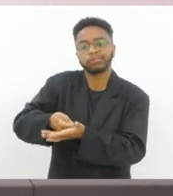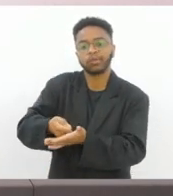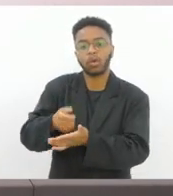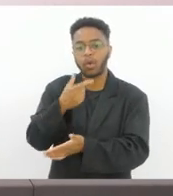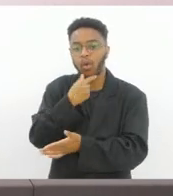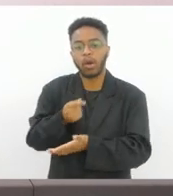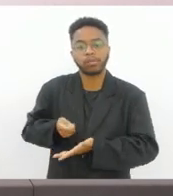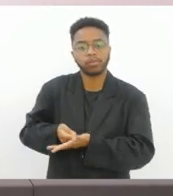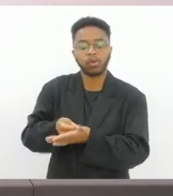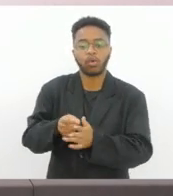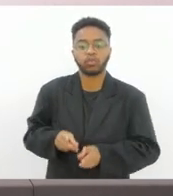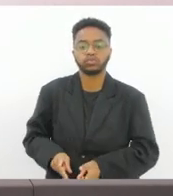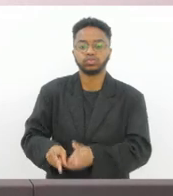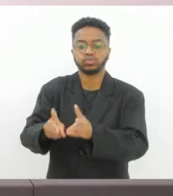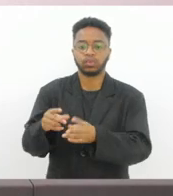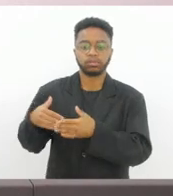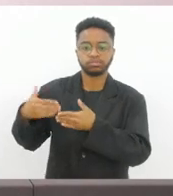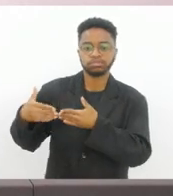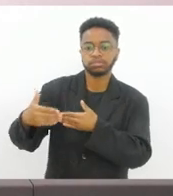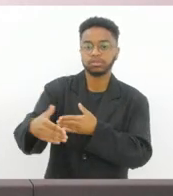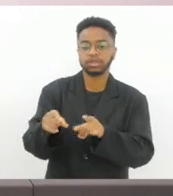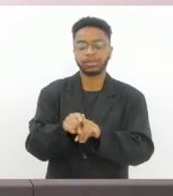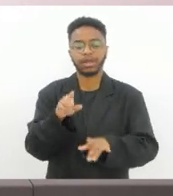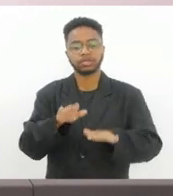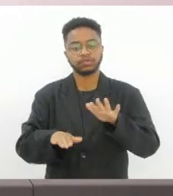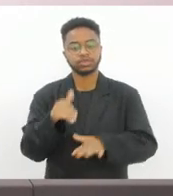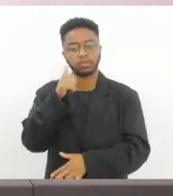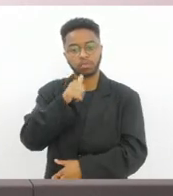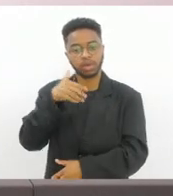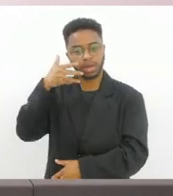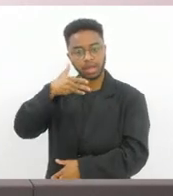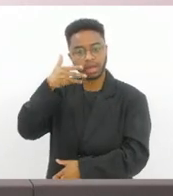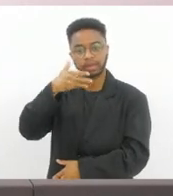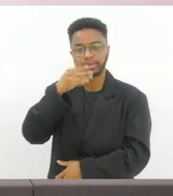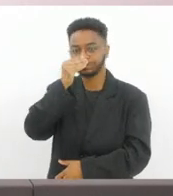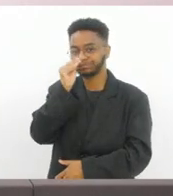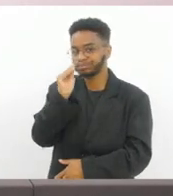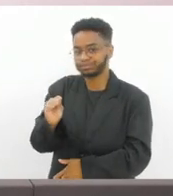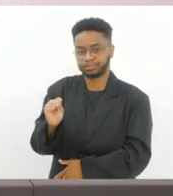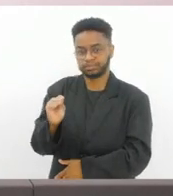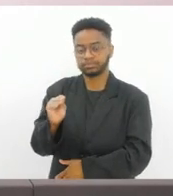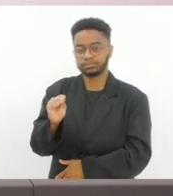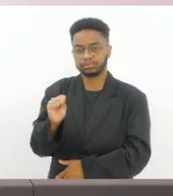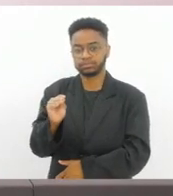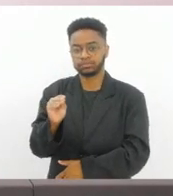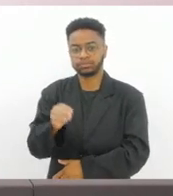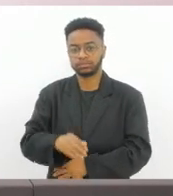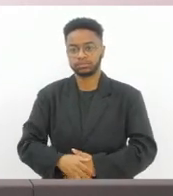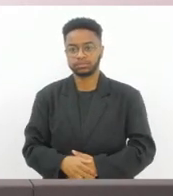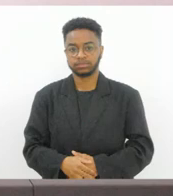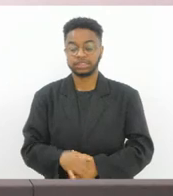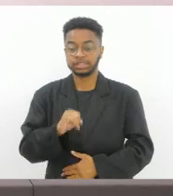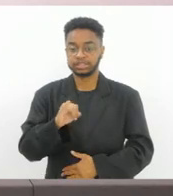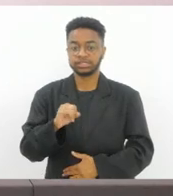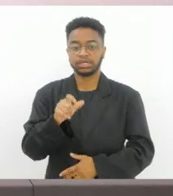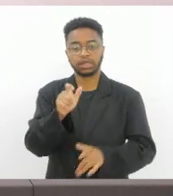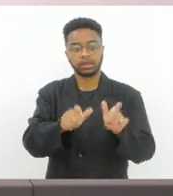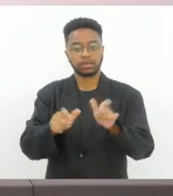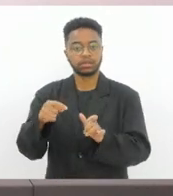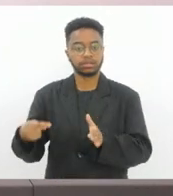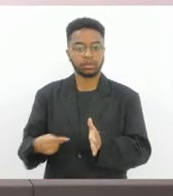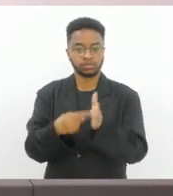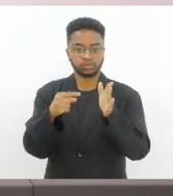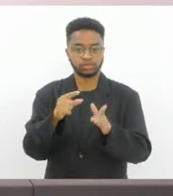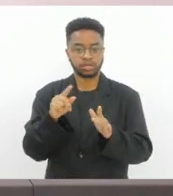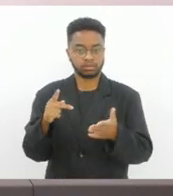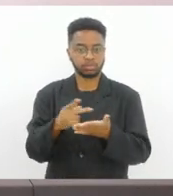que a fala dessas mulheres muitas vezes são colocadas em xeque quando elas denunciam casos de